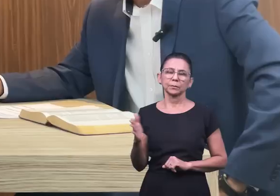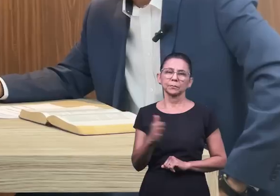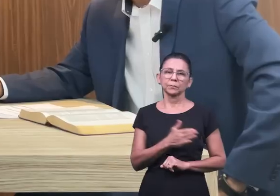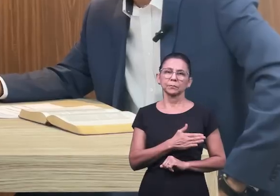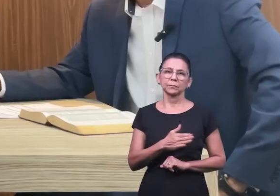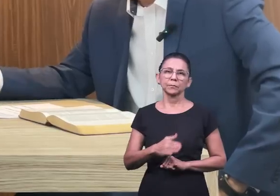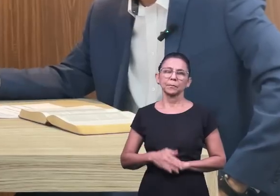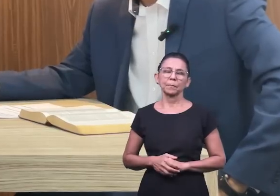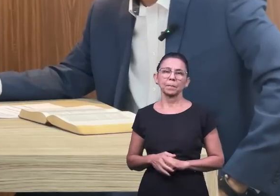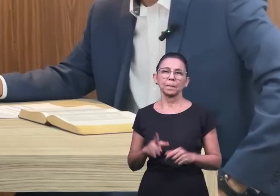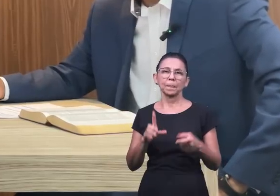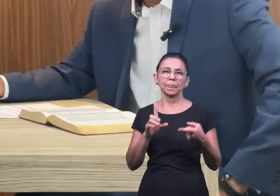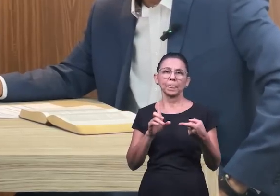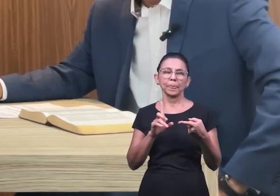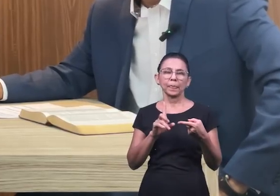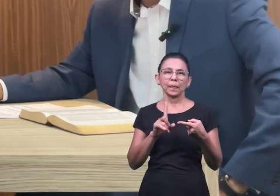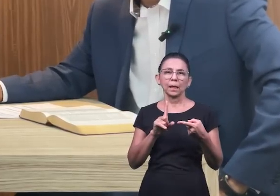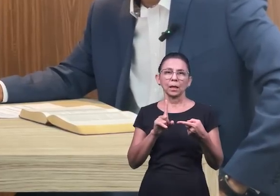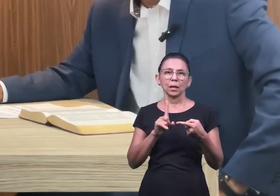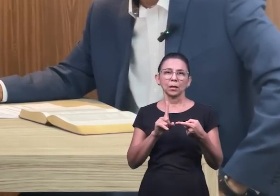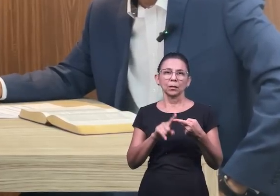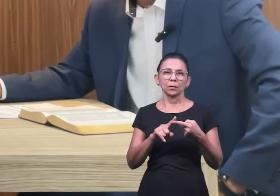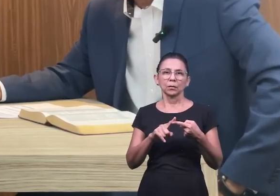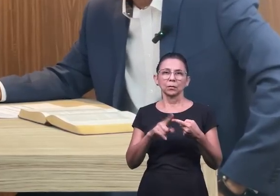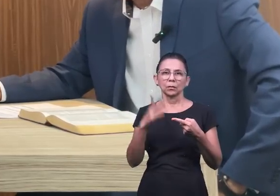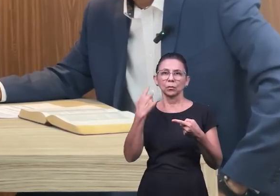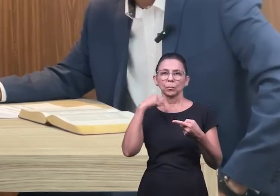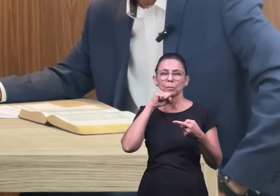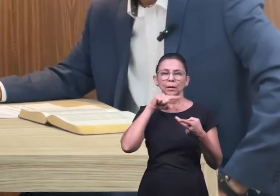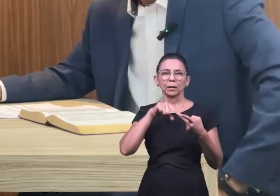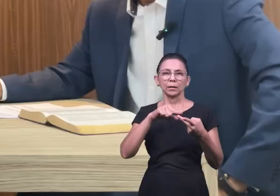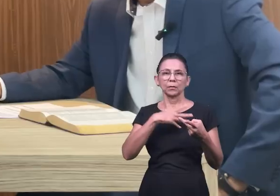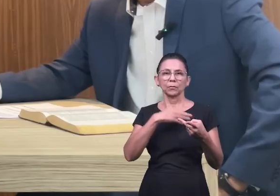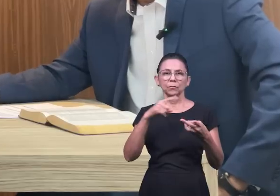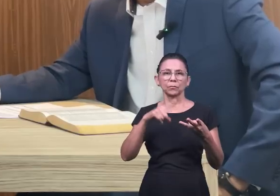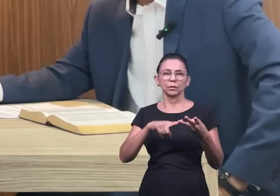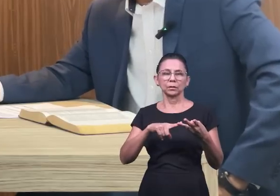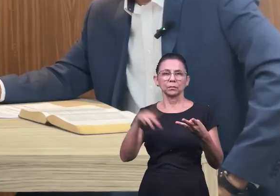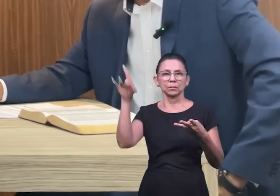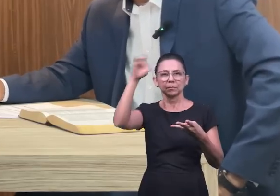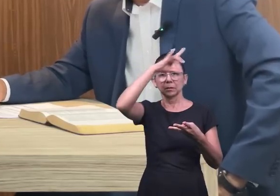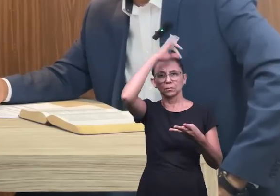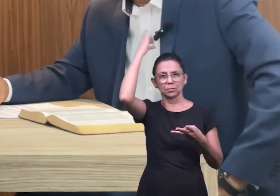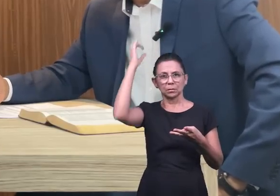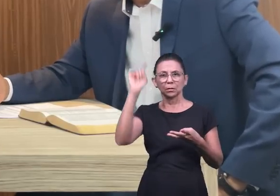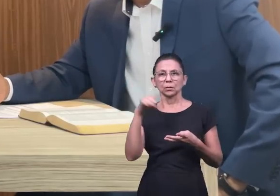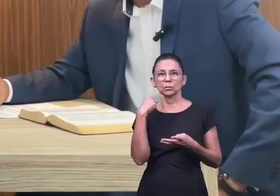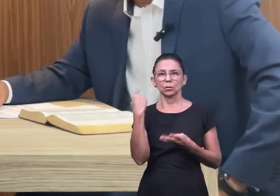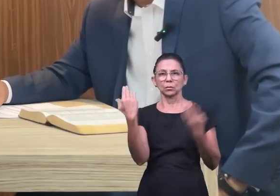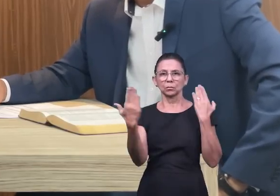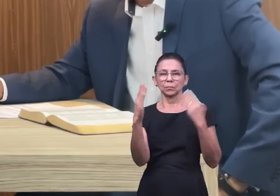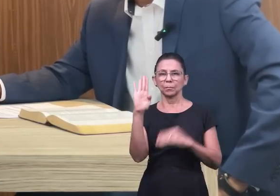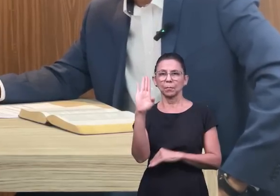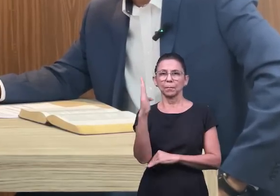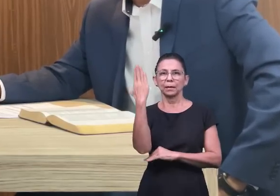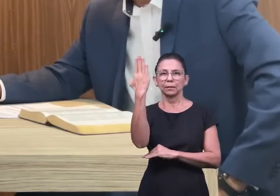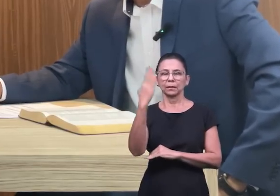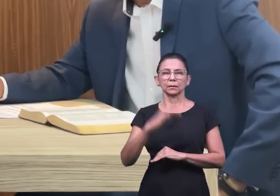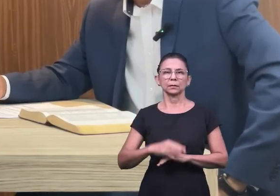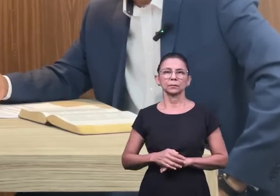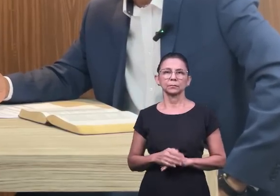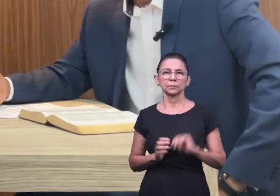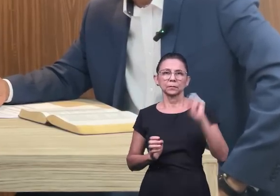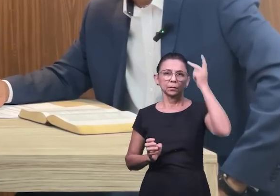A madeira, representando nós, Sim. a igreja gentílica, e vemos a operação, né? Do Filho na